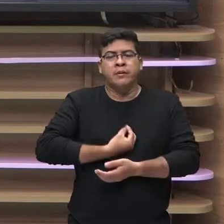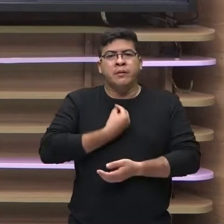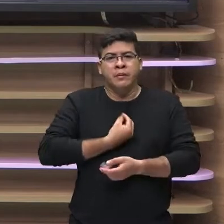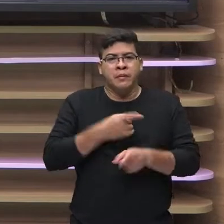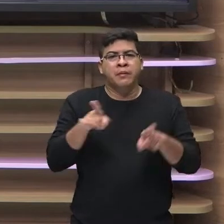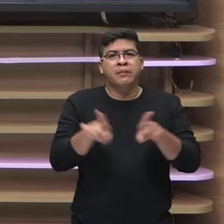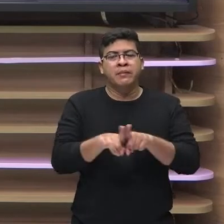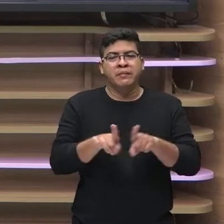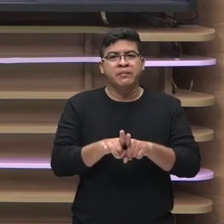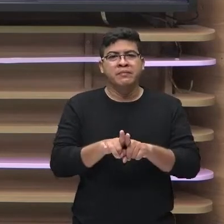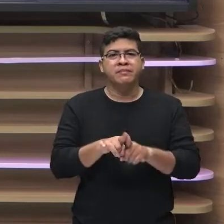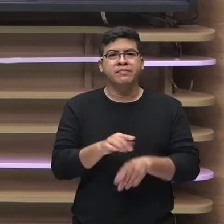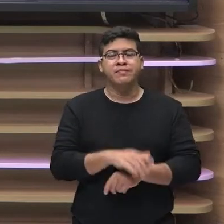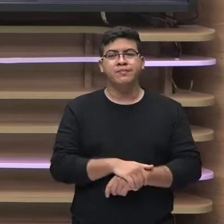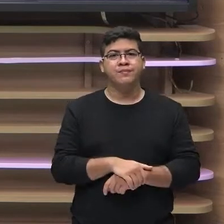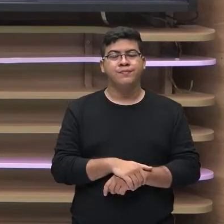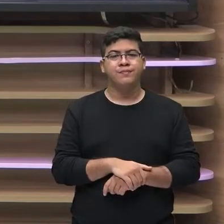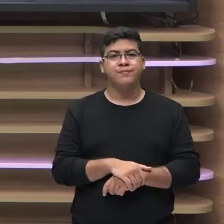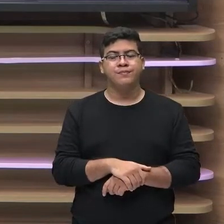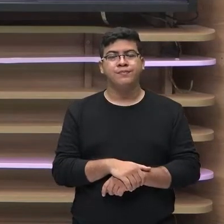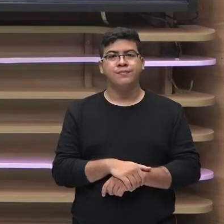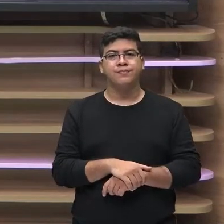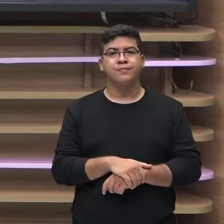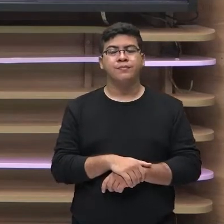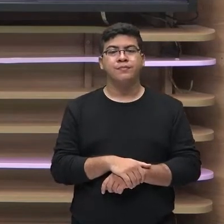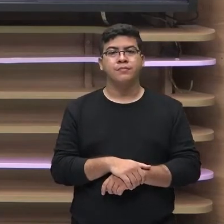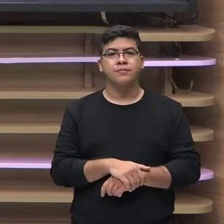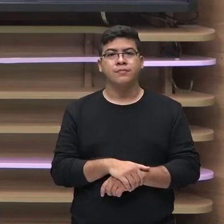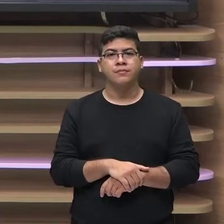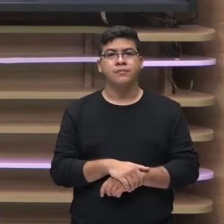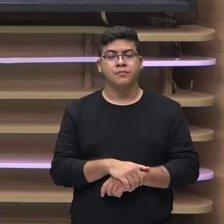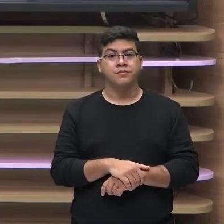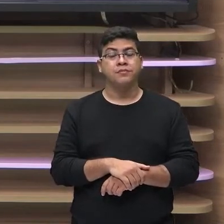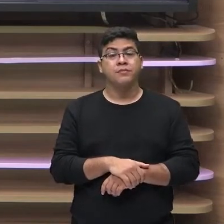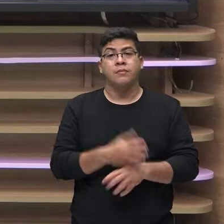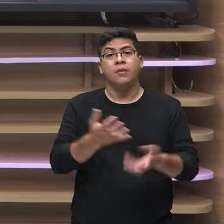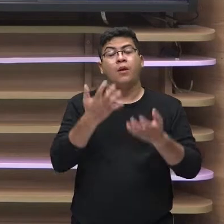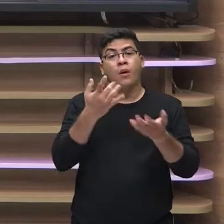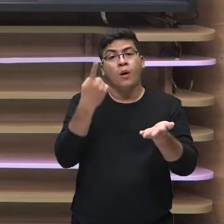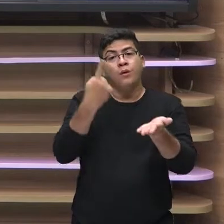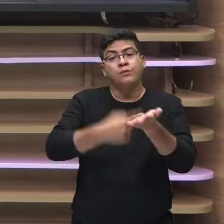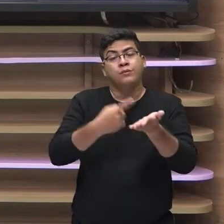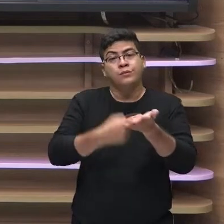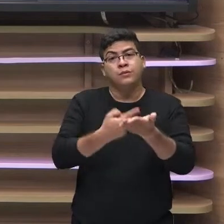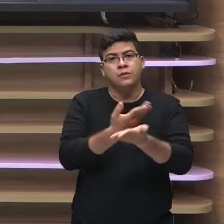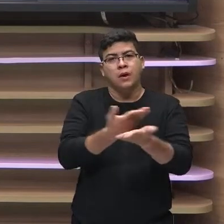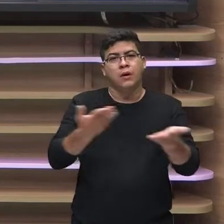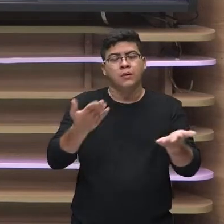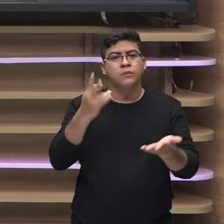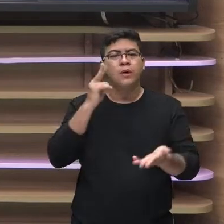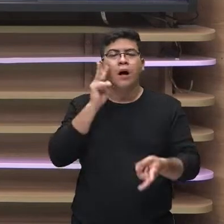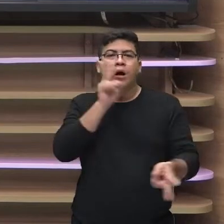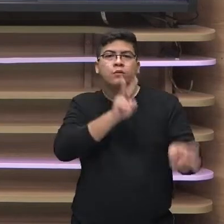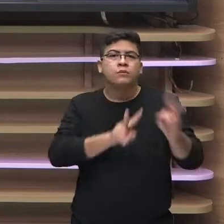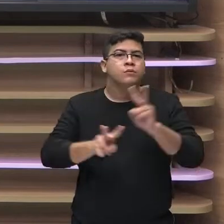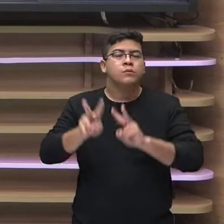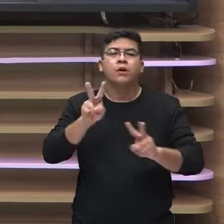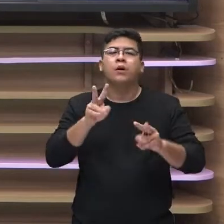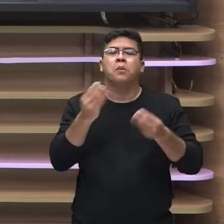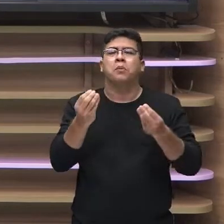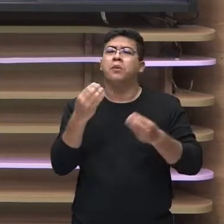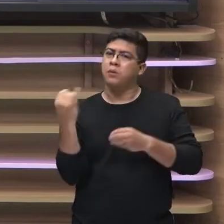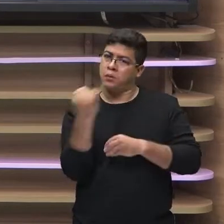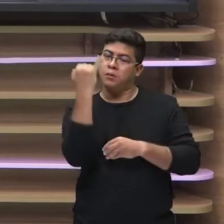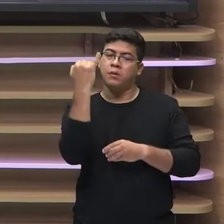bom? Mas eu quero na verdade, te convidar a olhar um importante